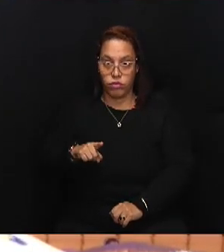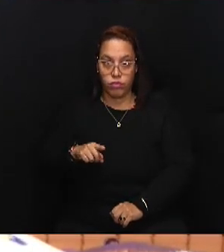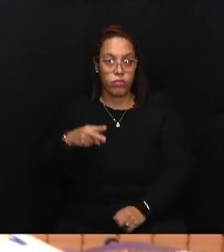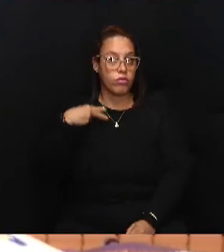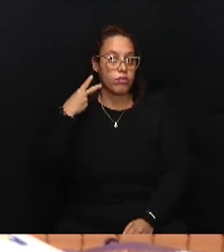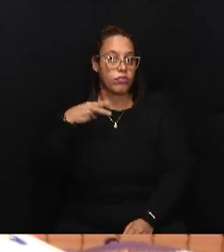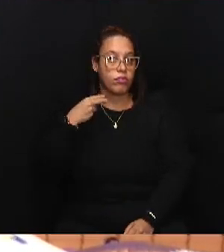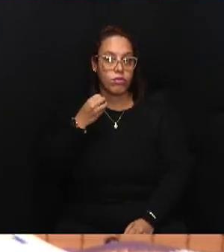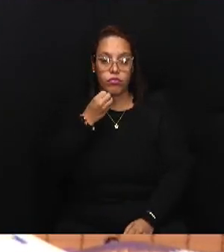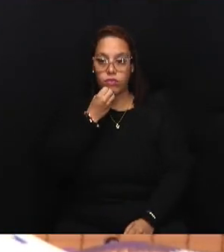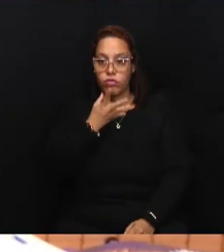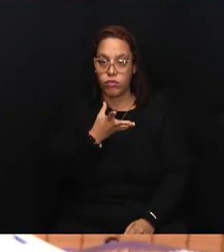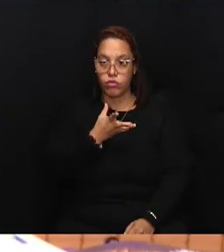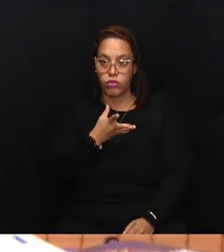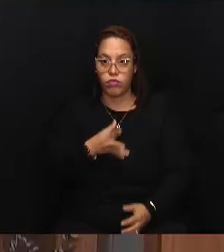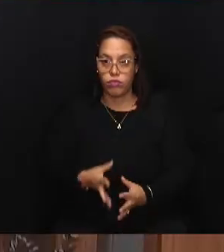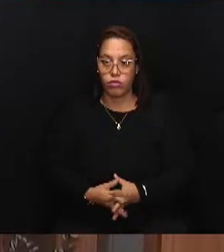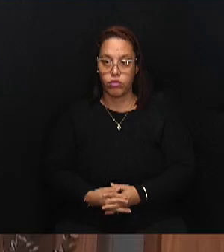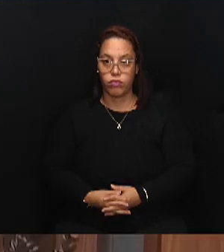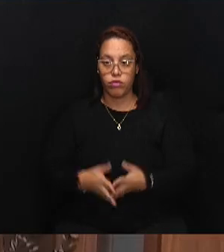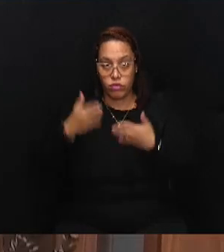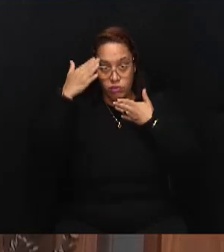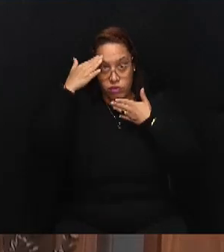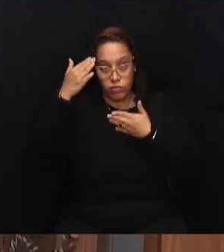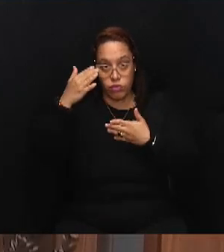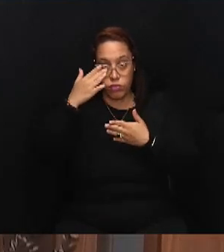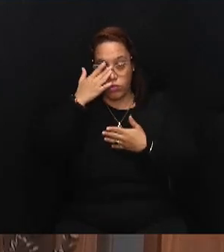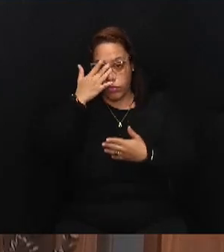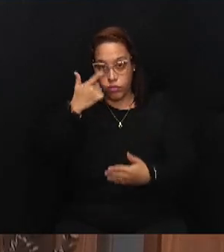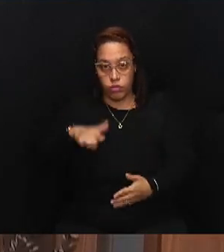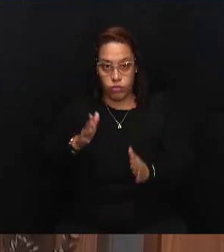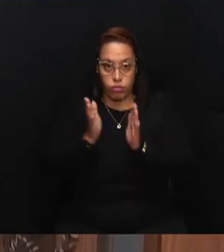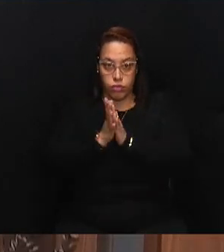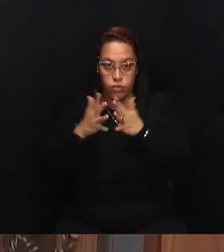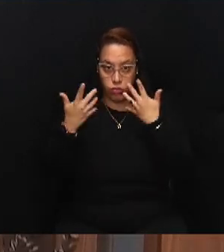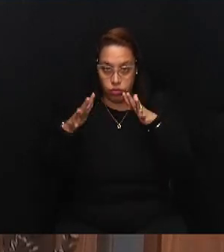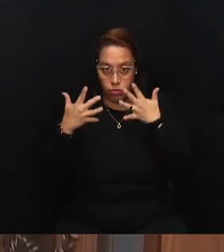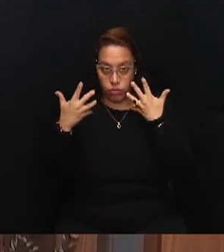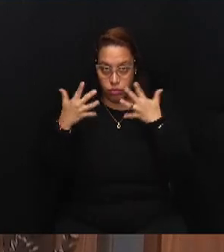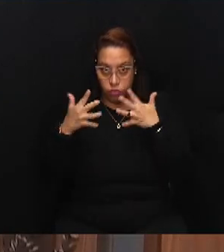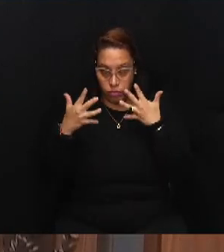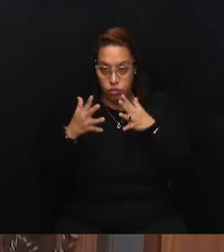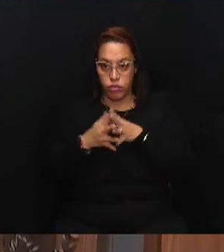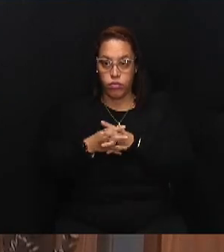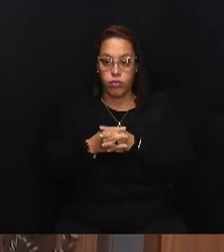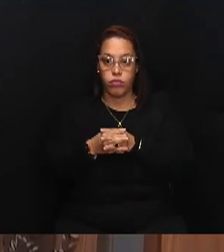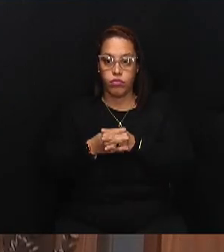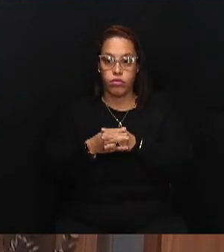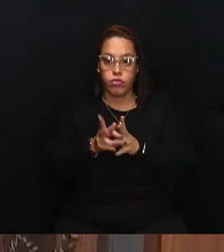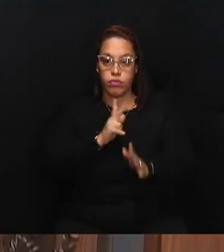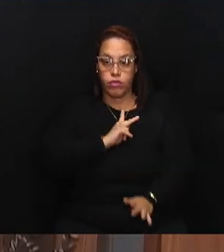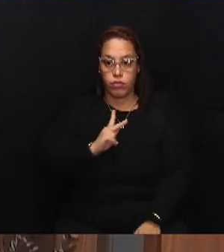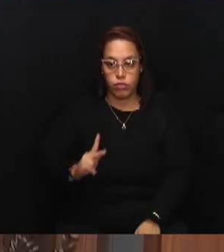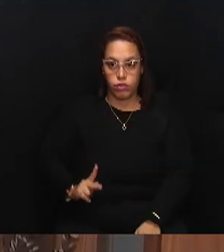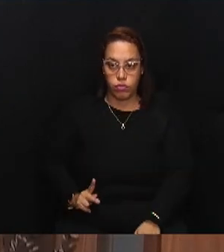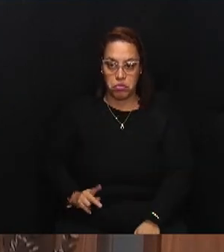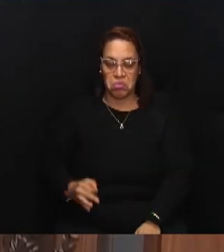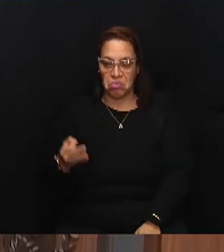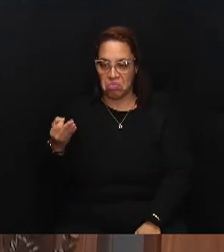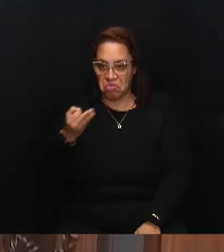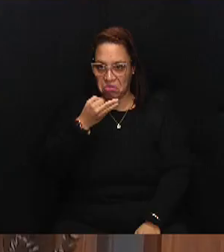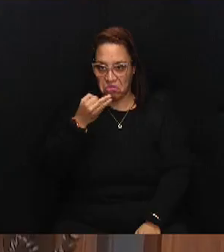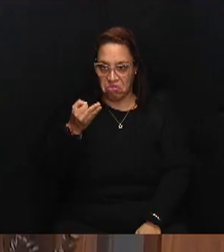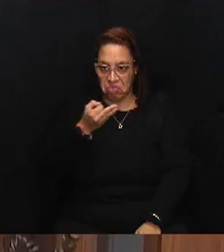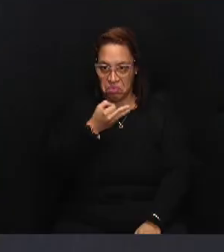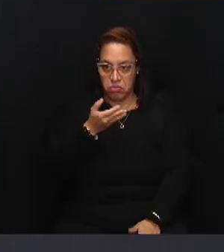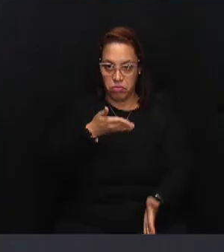Vereador. Vamos lá. Vamos lá. Obrigado, vereador Marrom. Mais uma vez, parabenizando Vossa Excelência pela presidência, uma ótima condução,